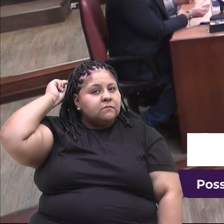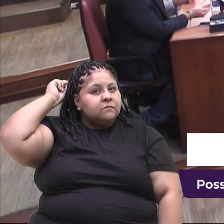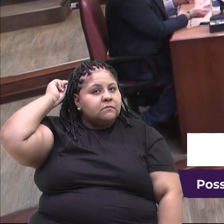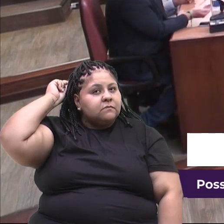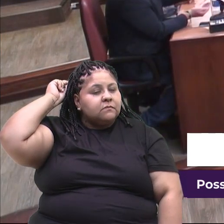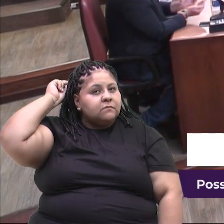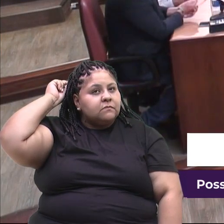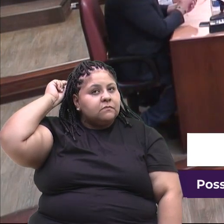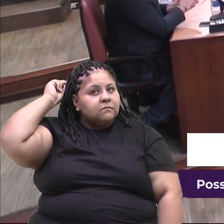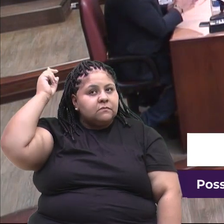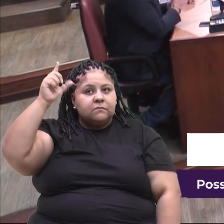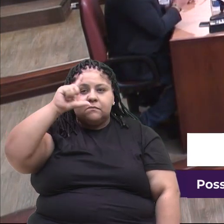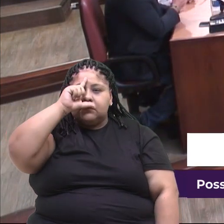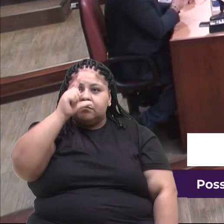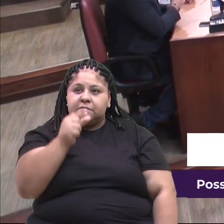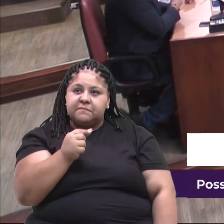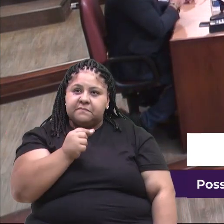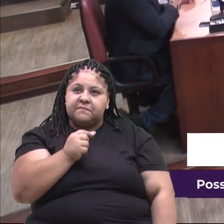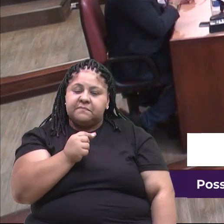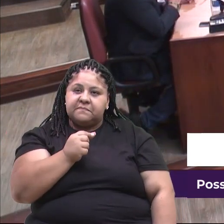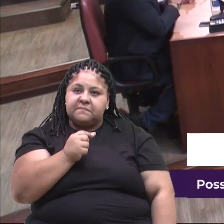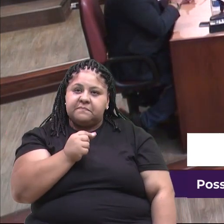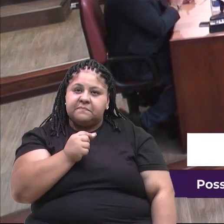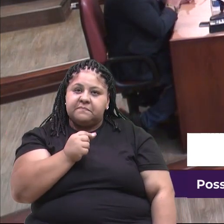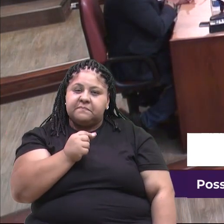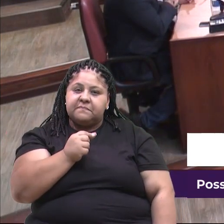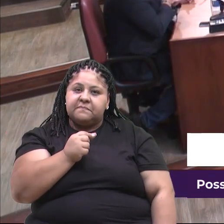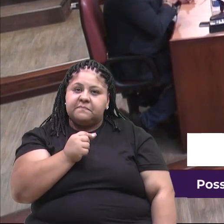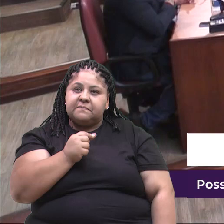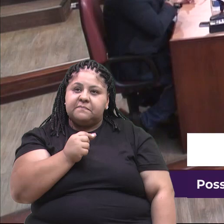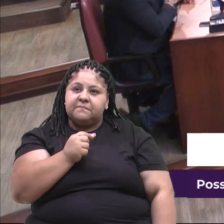Sandro Fantinel e Velocino Ues.